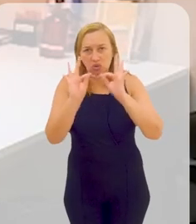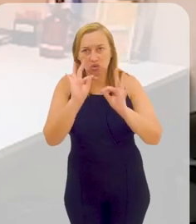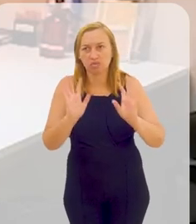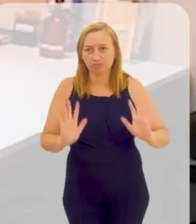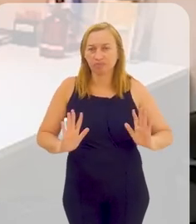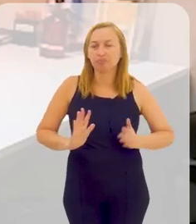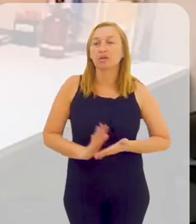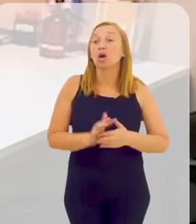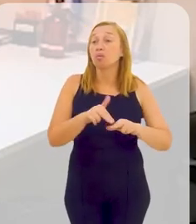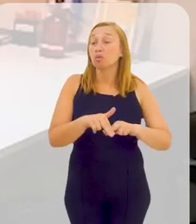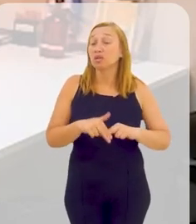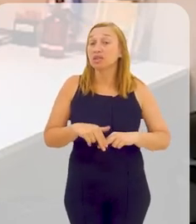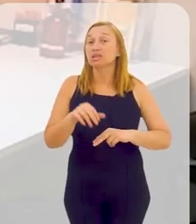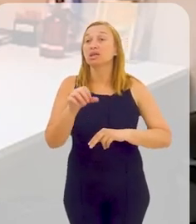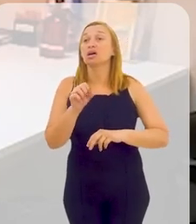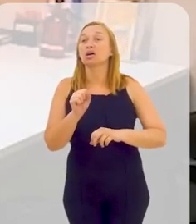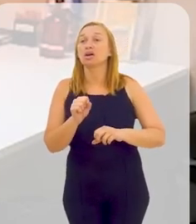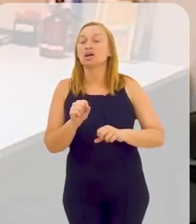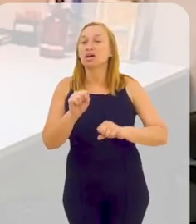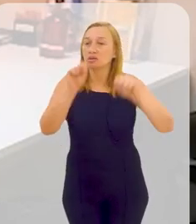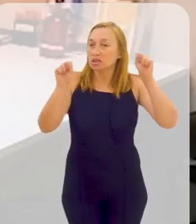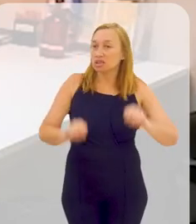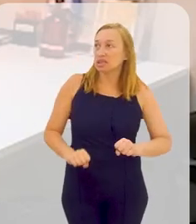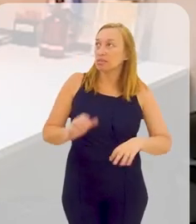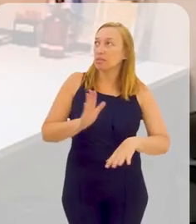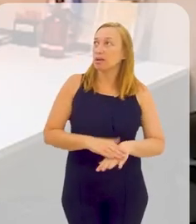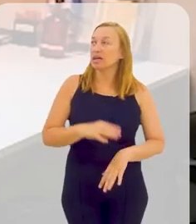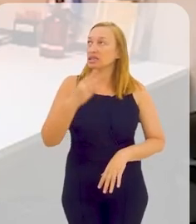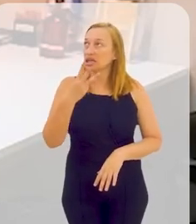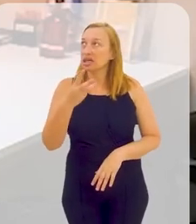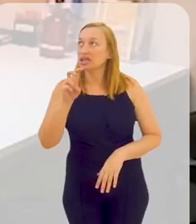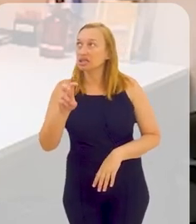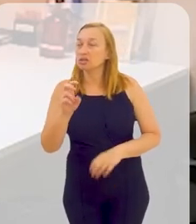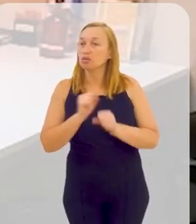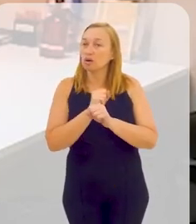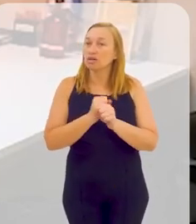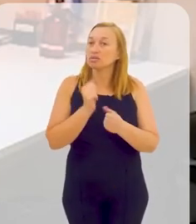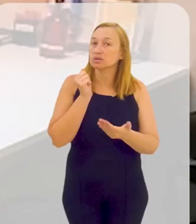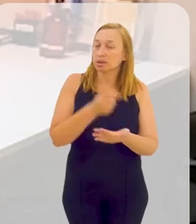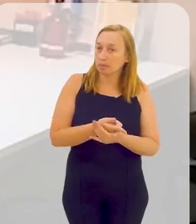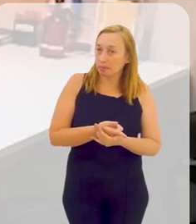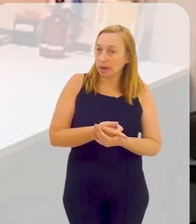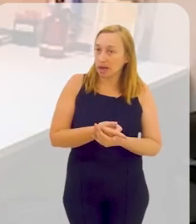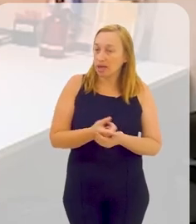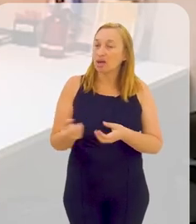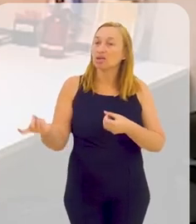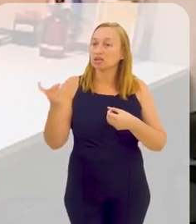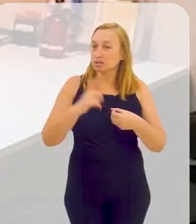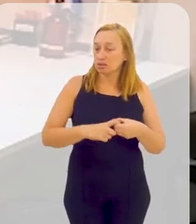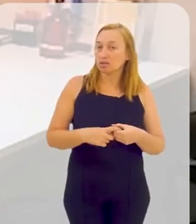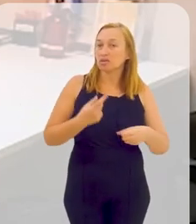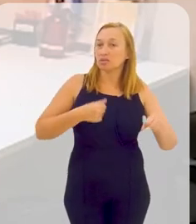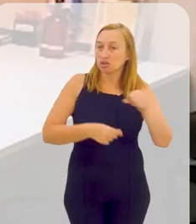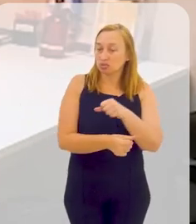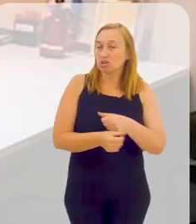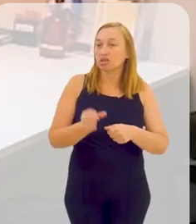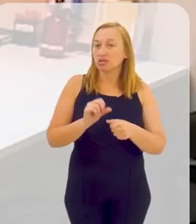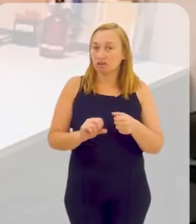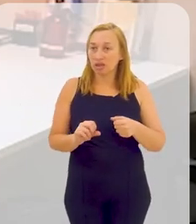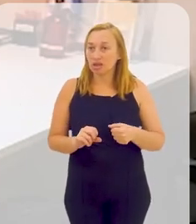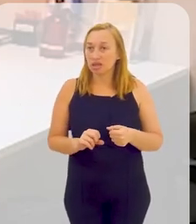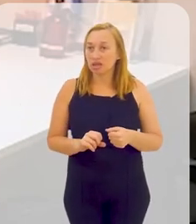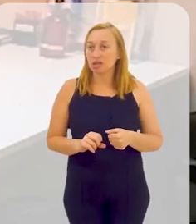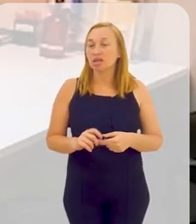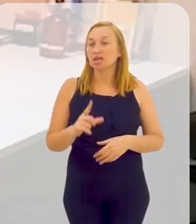tecnologia é por isso é um sistema que mais ou menos três a cinco anos se paga você recupera o investimento